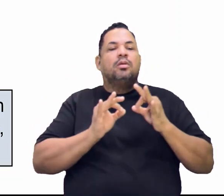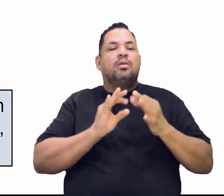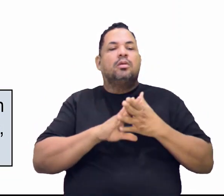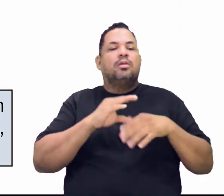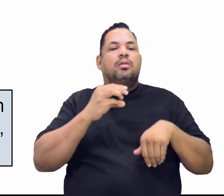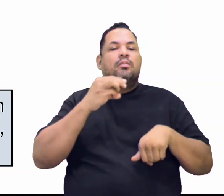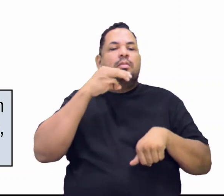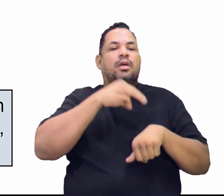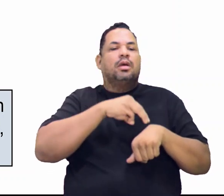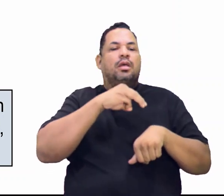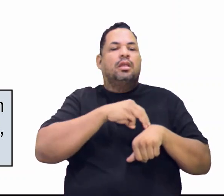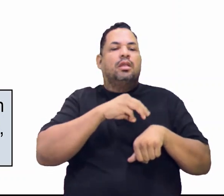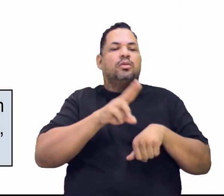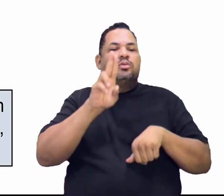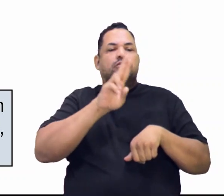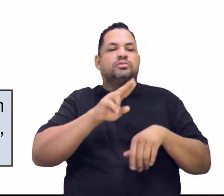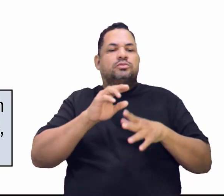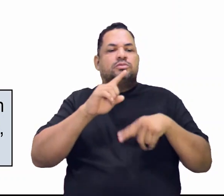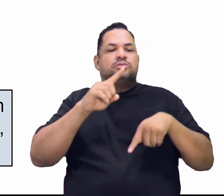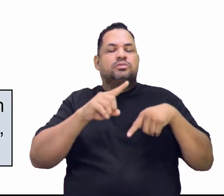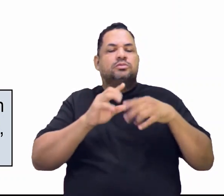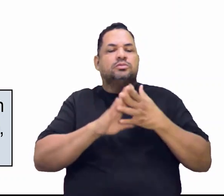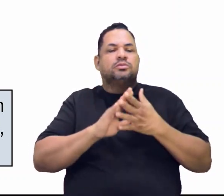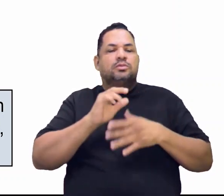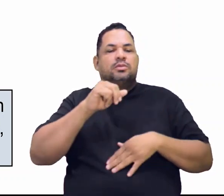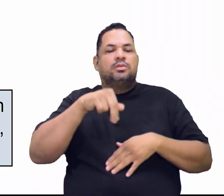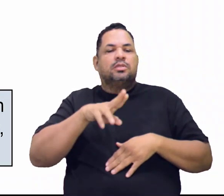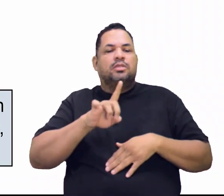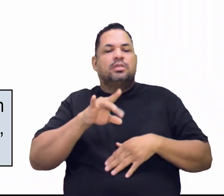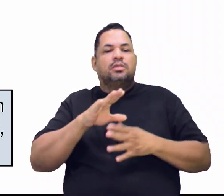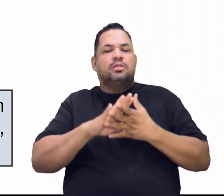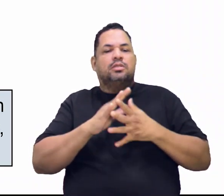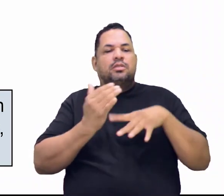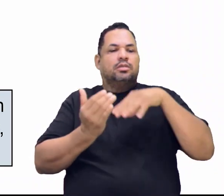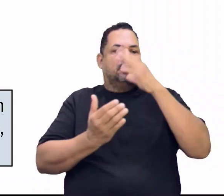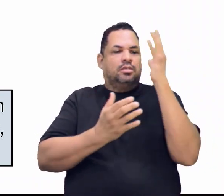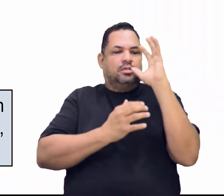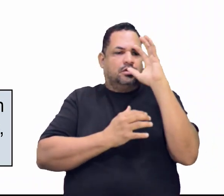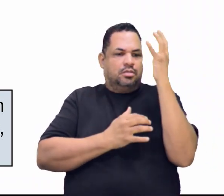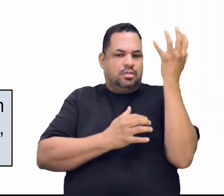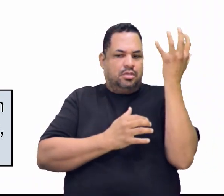era a quinina, que era extraído da árvore da quina.